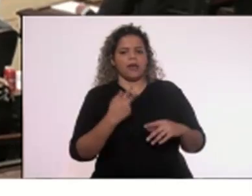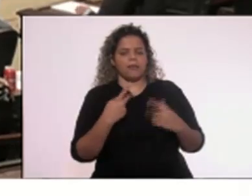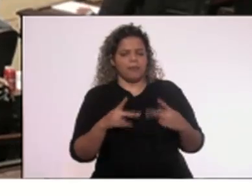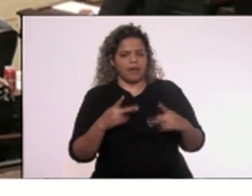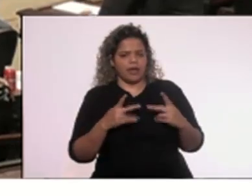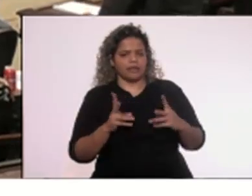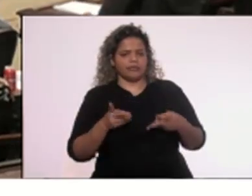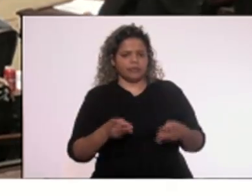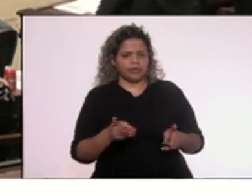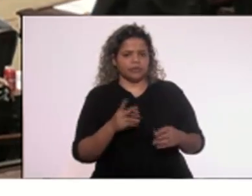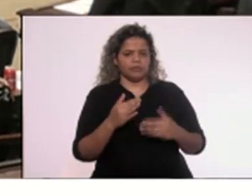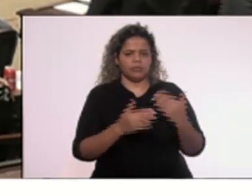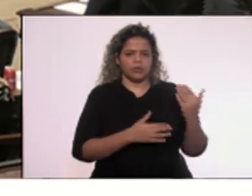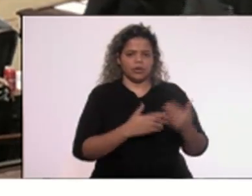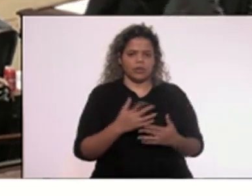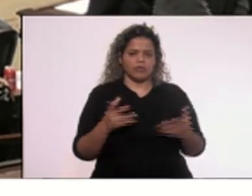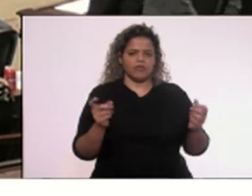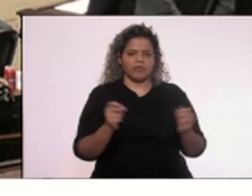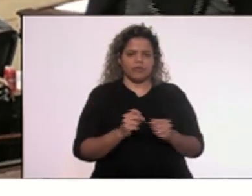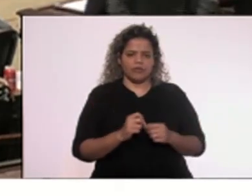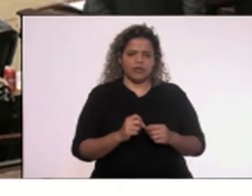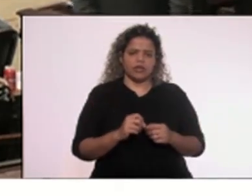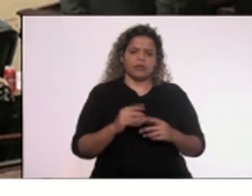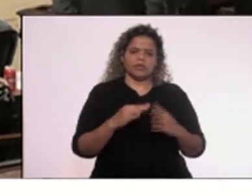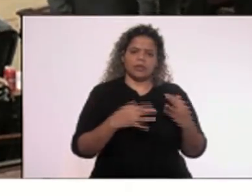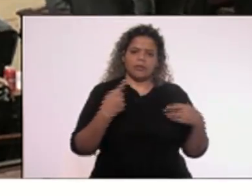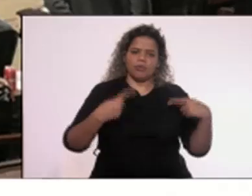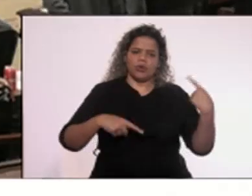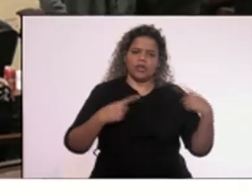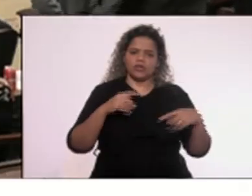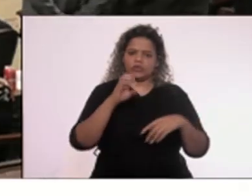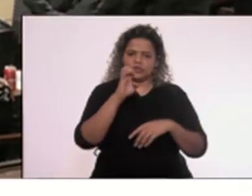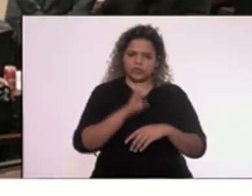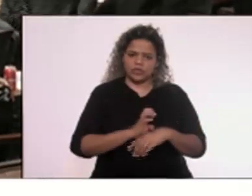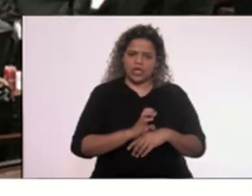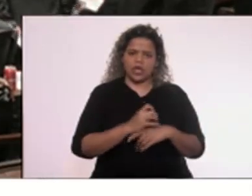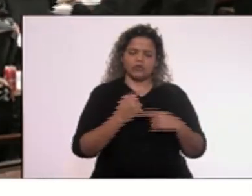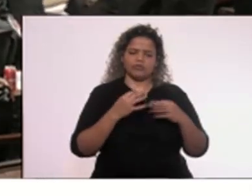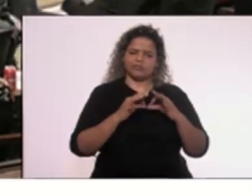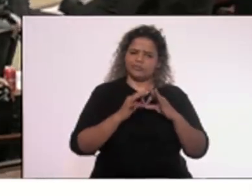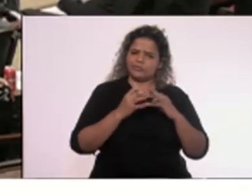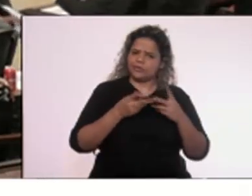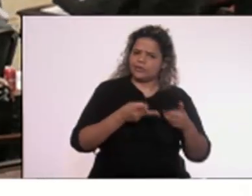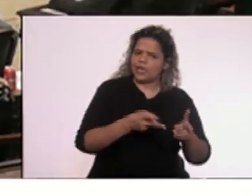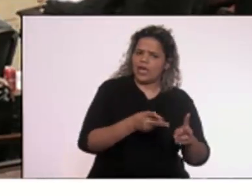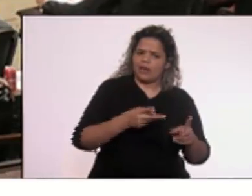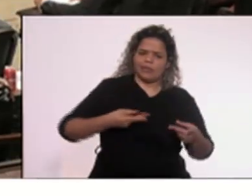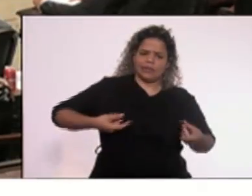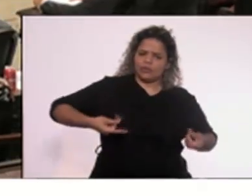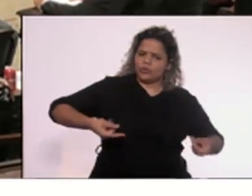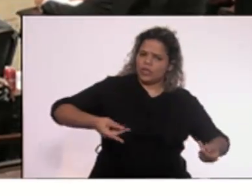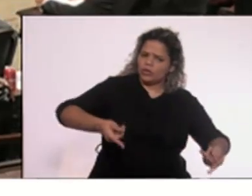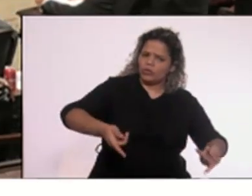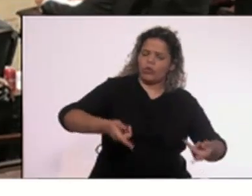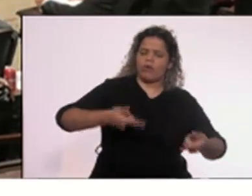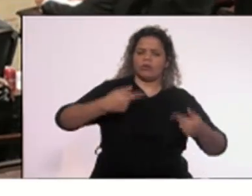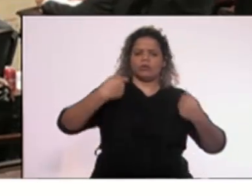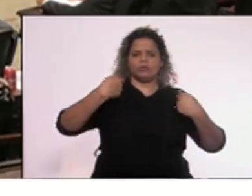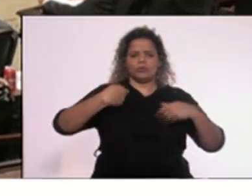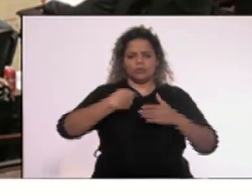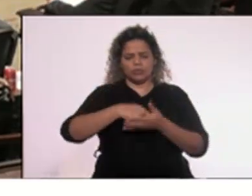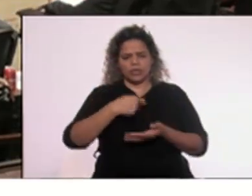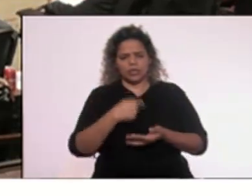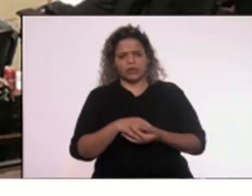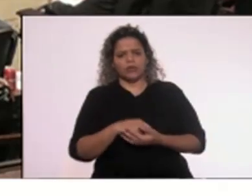caráter permanente ao programa. Eu falei aqui para ser uma política de Estado, de longo prazo, duradouro, para ter a rubrica na